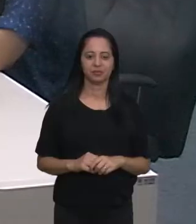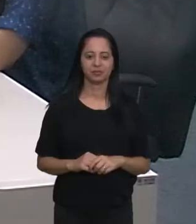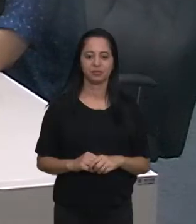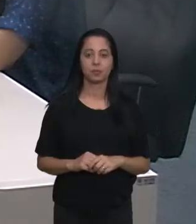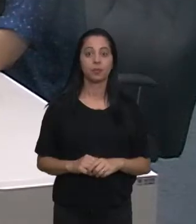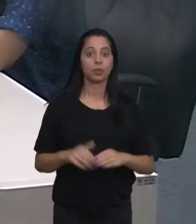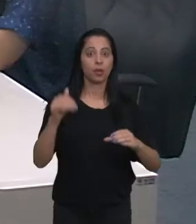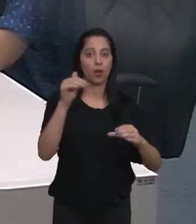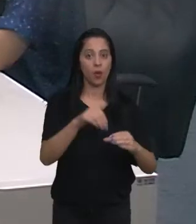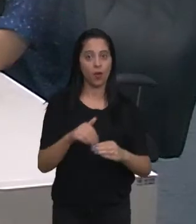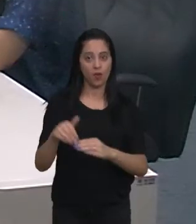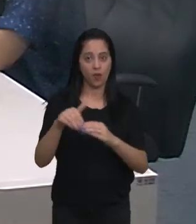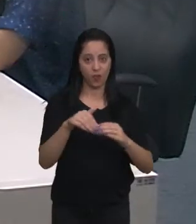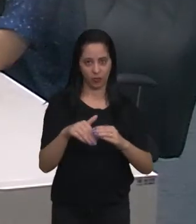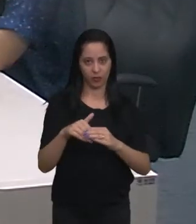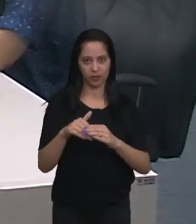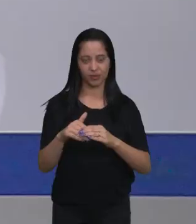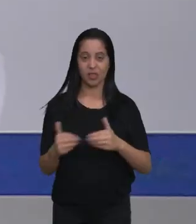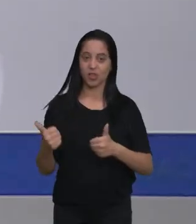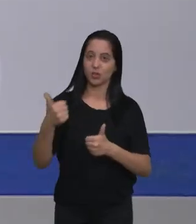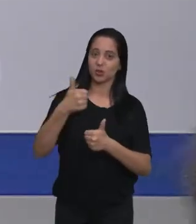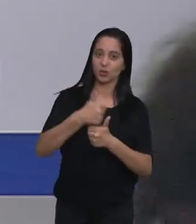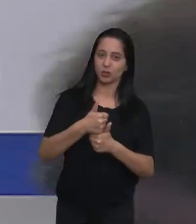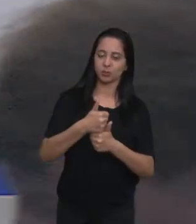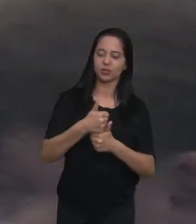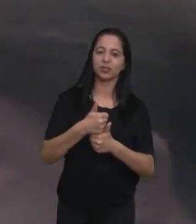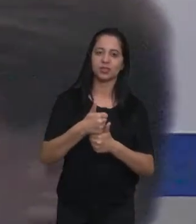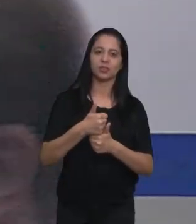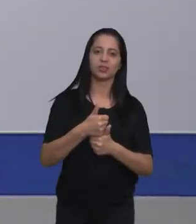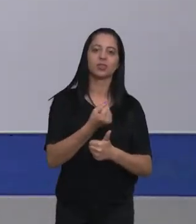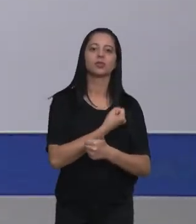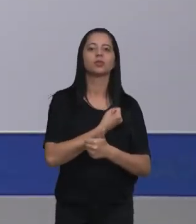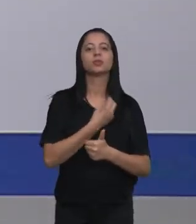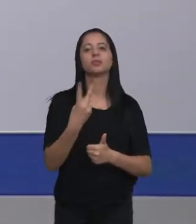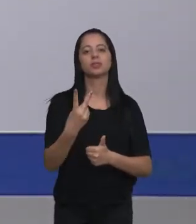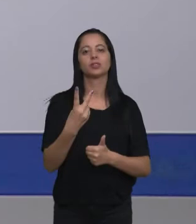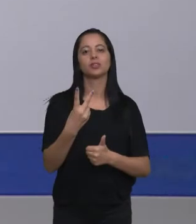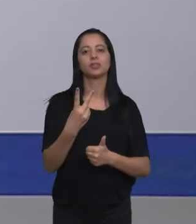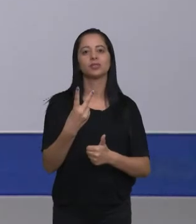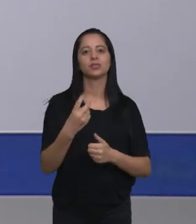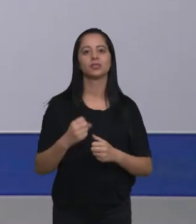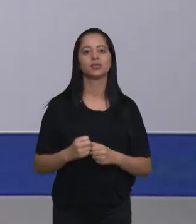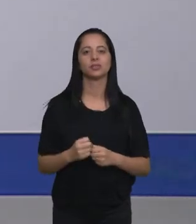Em votação, a tramitação do substitutivo número 2,